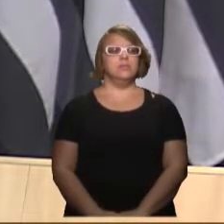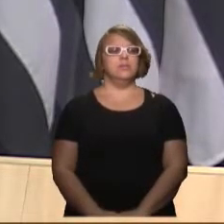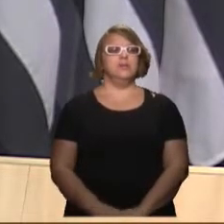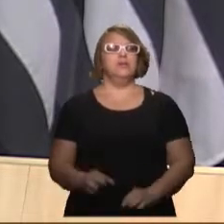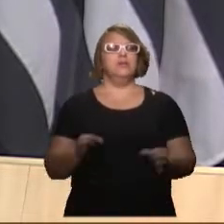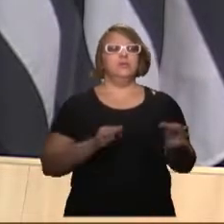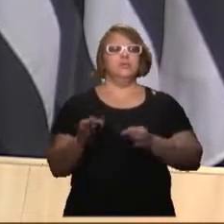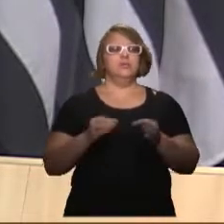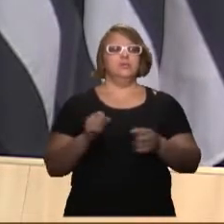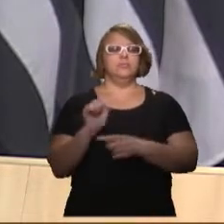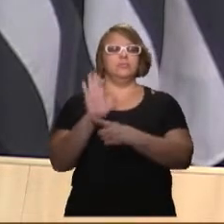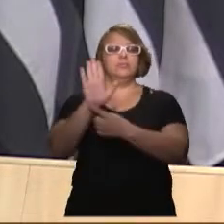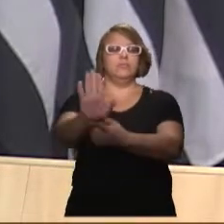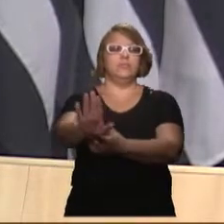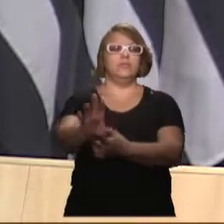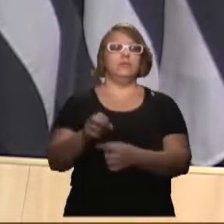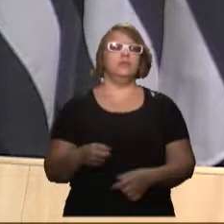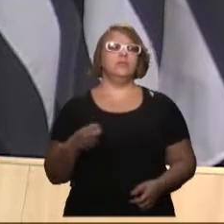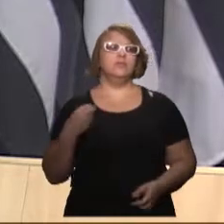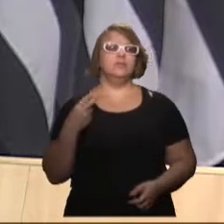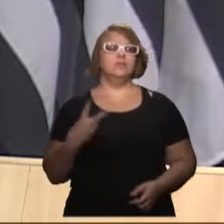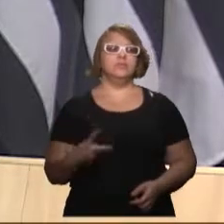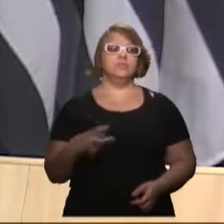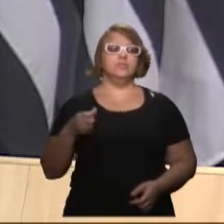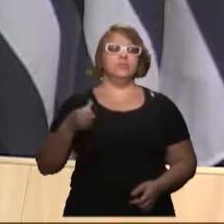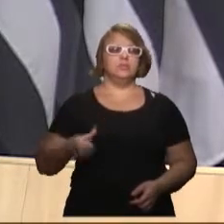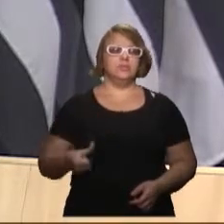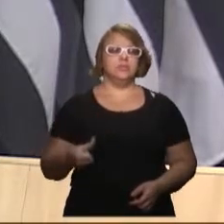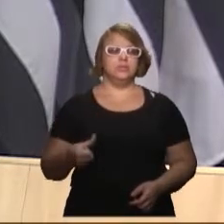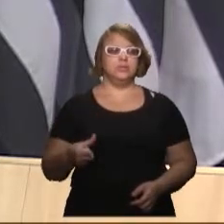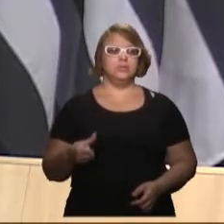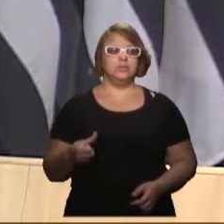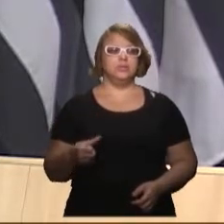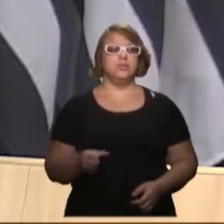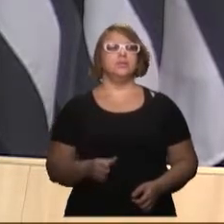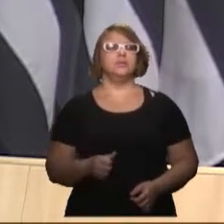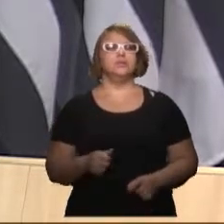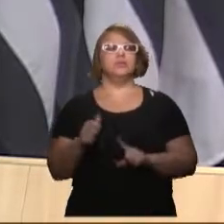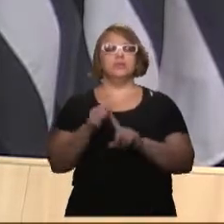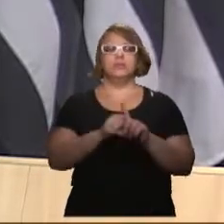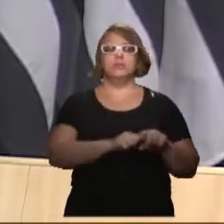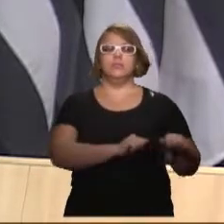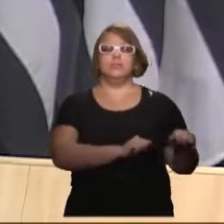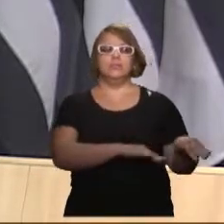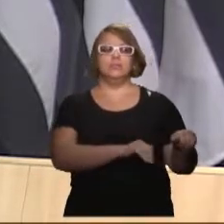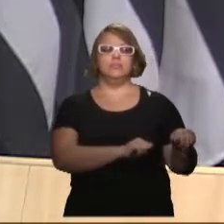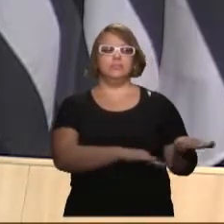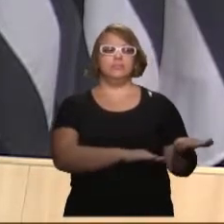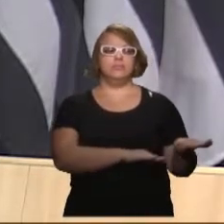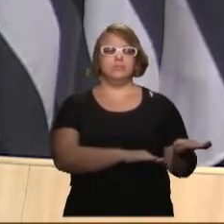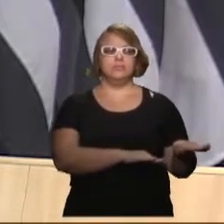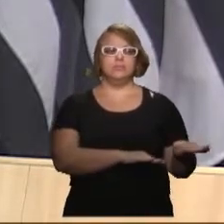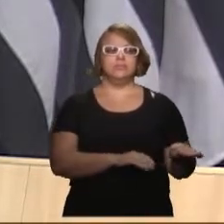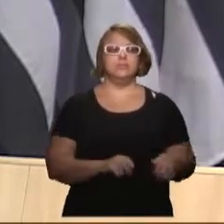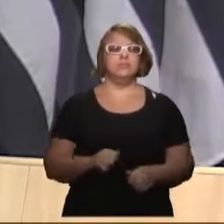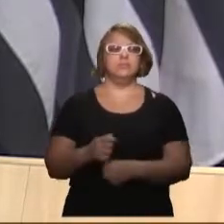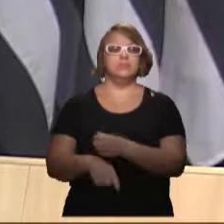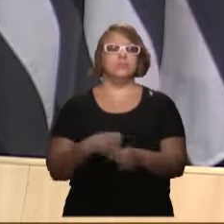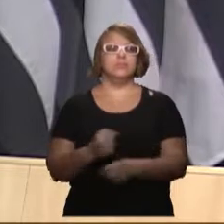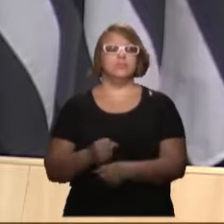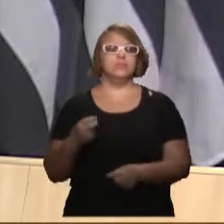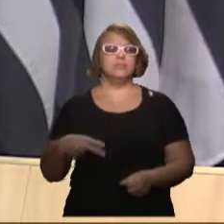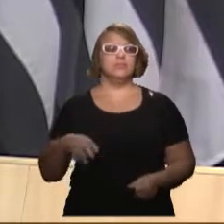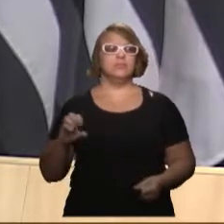foi apresentado em 26 de setembro de 2013. Nós estamos hoje em novembro, 25 de novembro